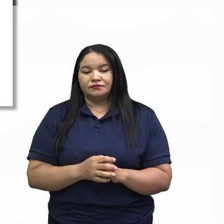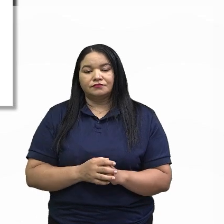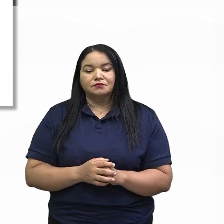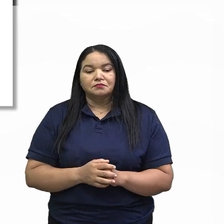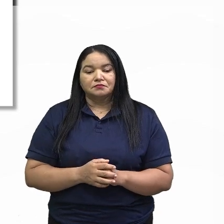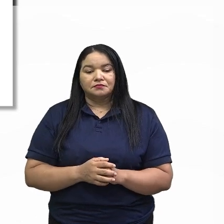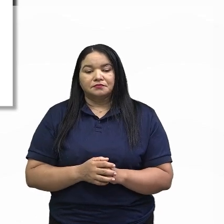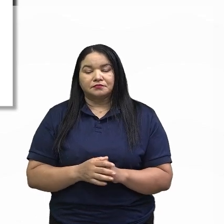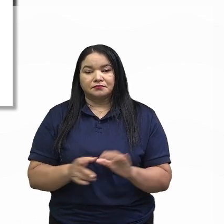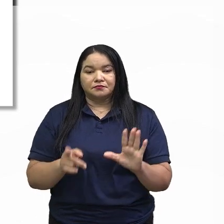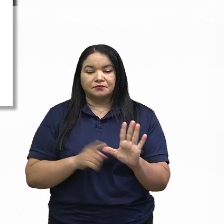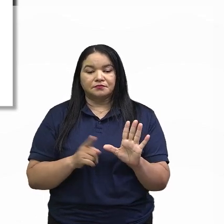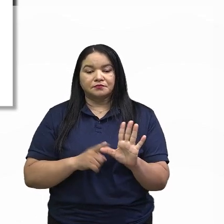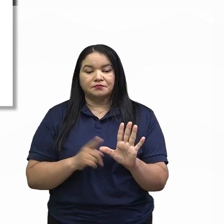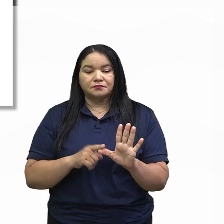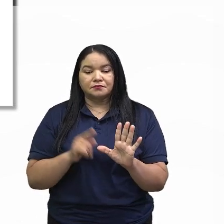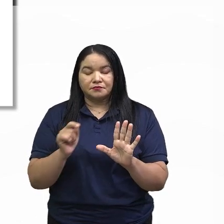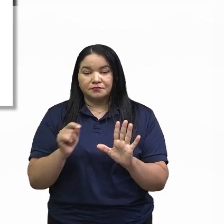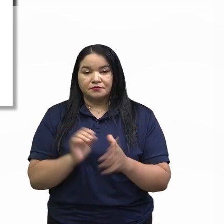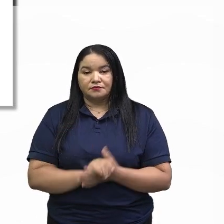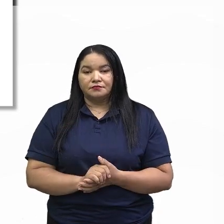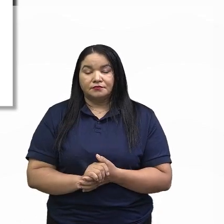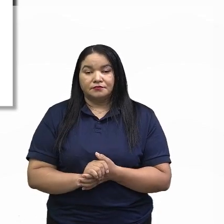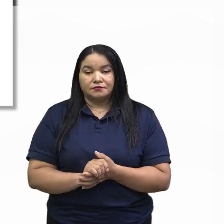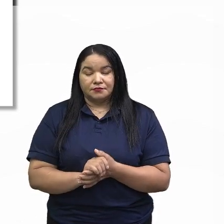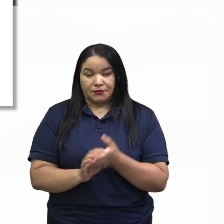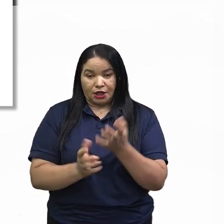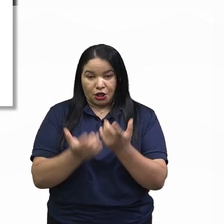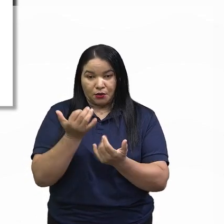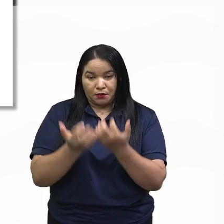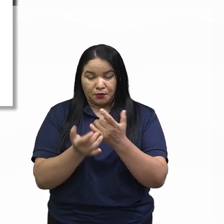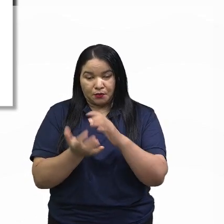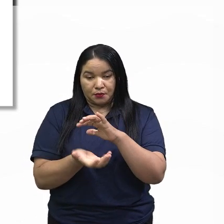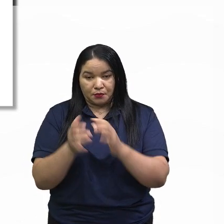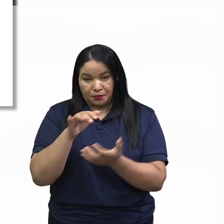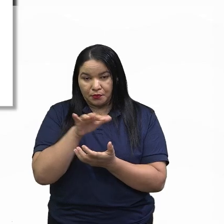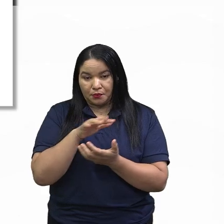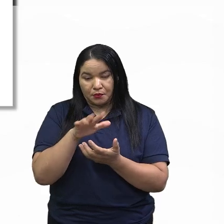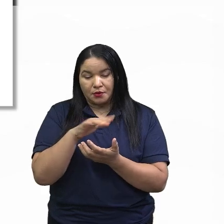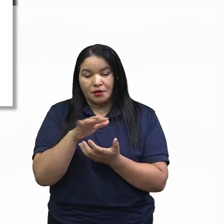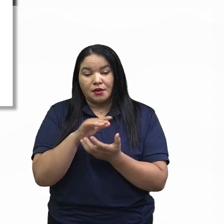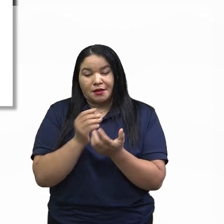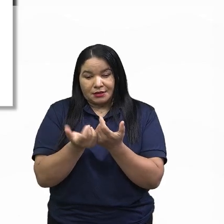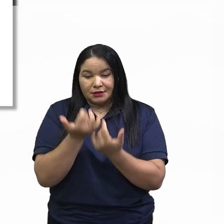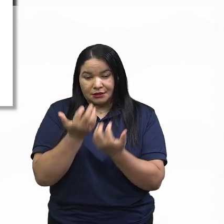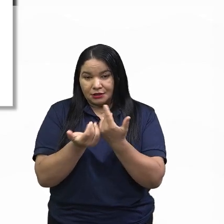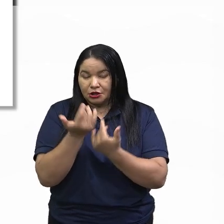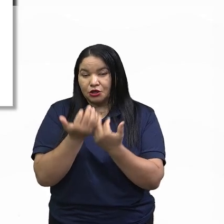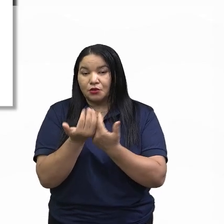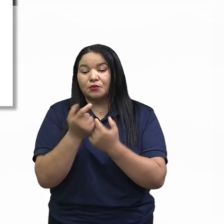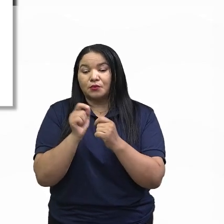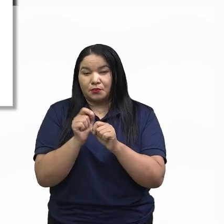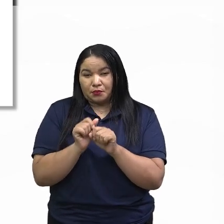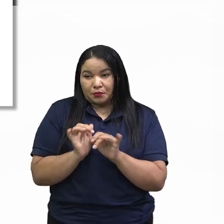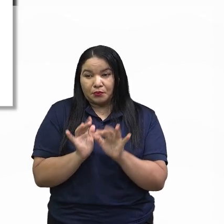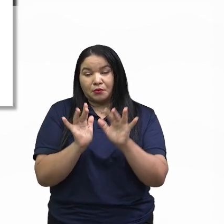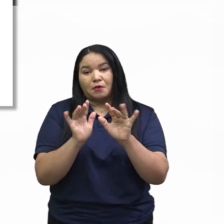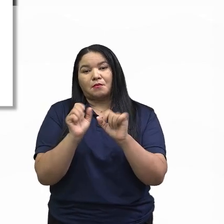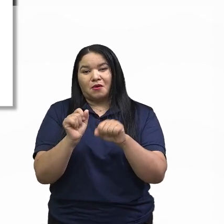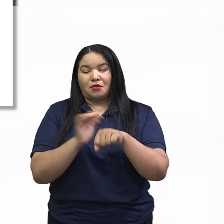biomassa. A queima da biomassa é relacionada com o aumento de casos de